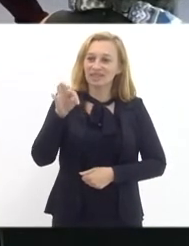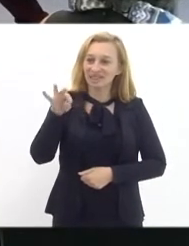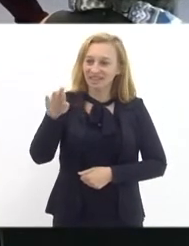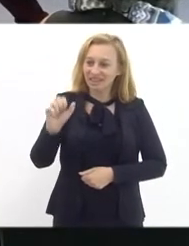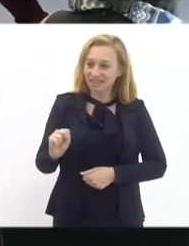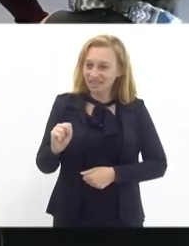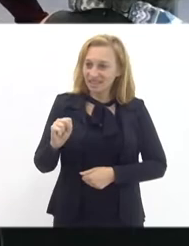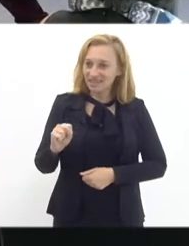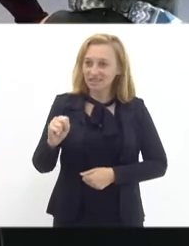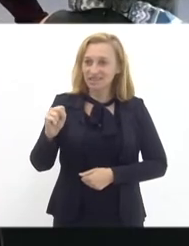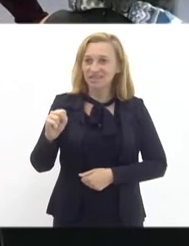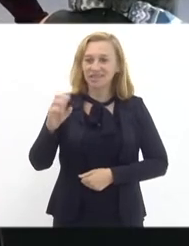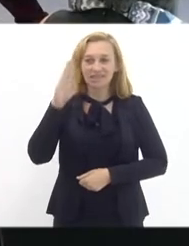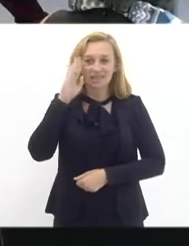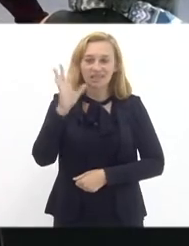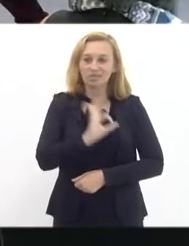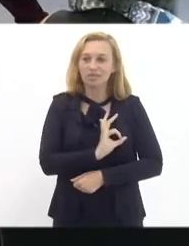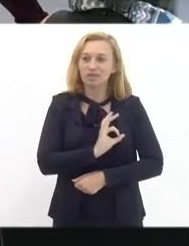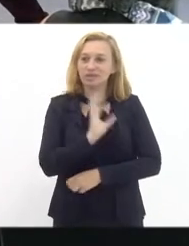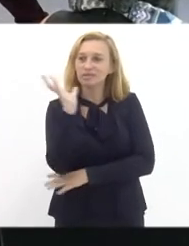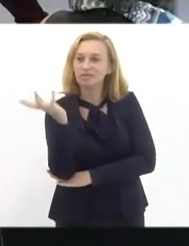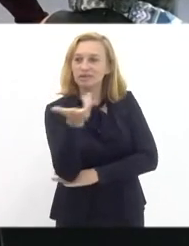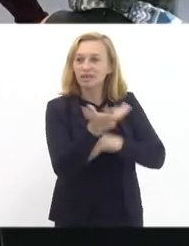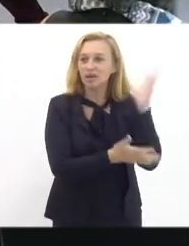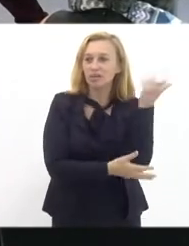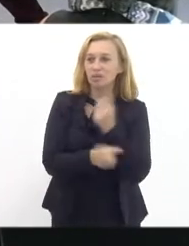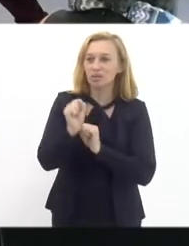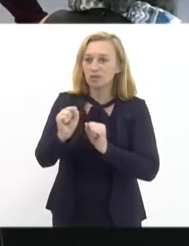Polícia Ambiental, para que possa dar sua palavra.